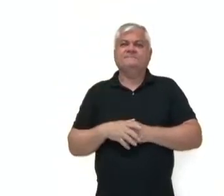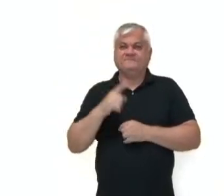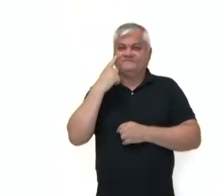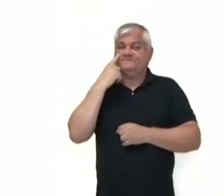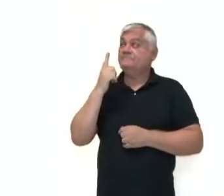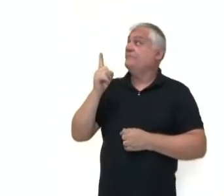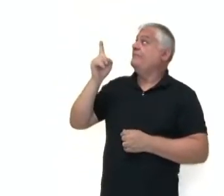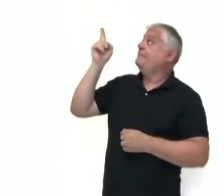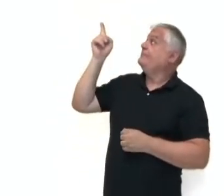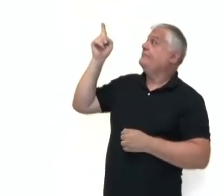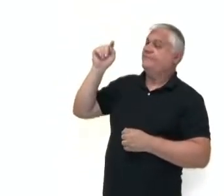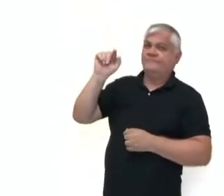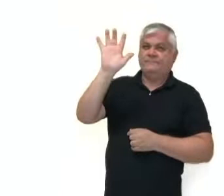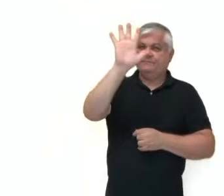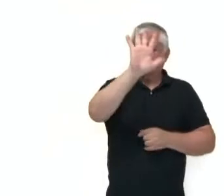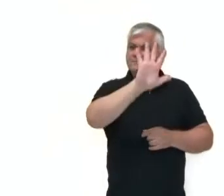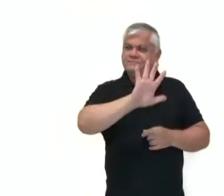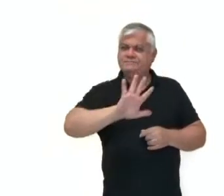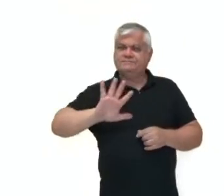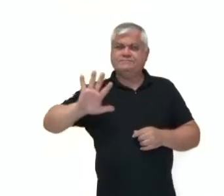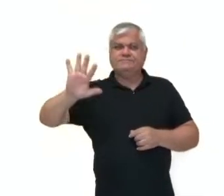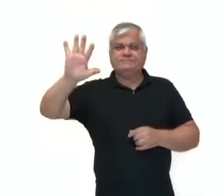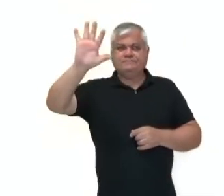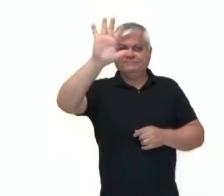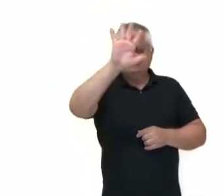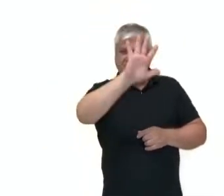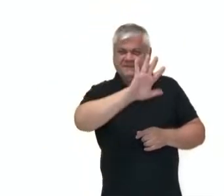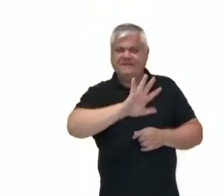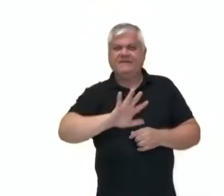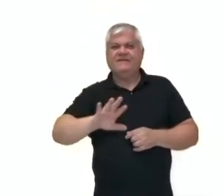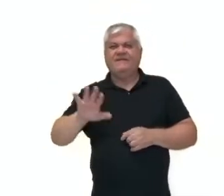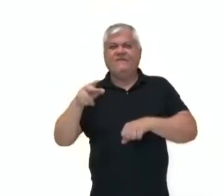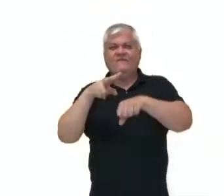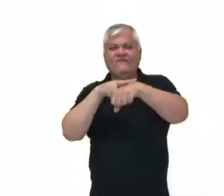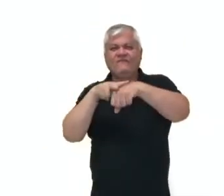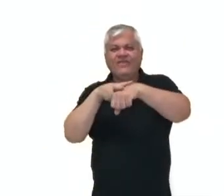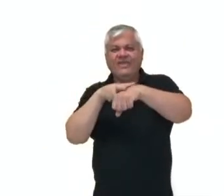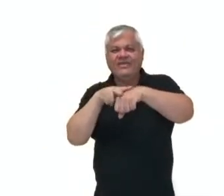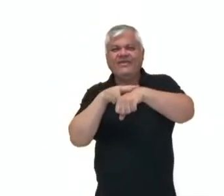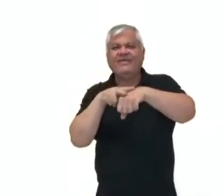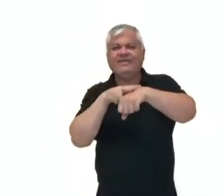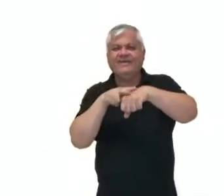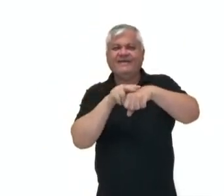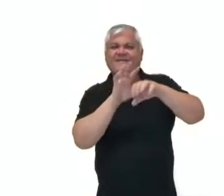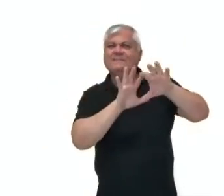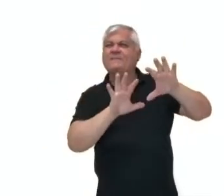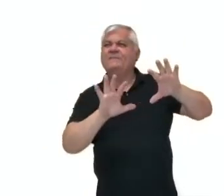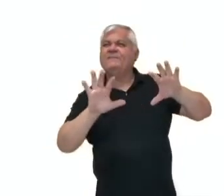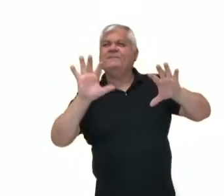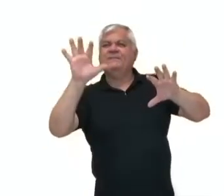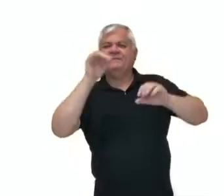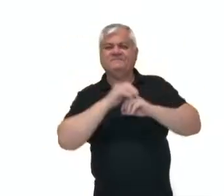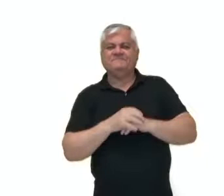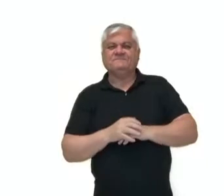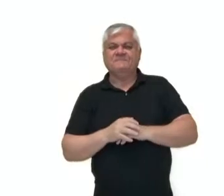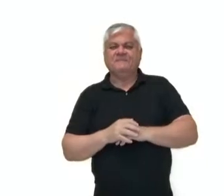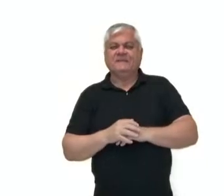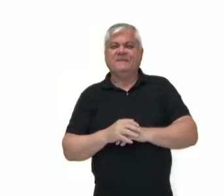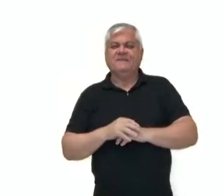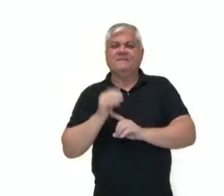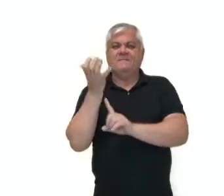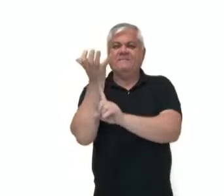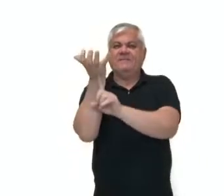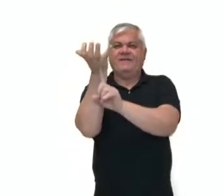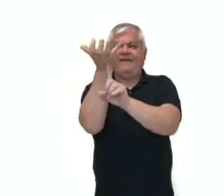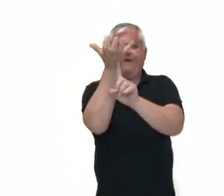nós essa informação, né? Das áreas de vegetação. Então a gente tem ali Mata dos Pinhais,